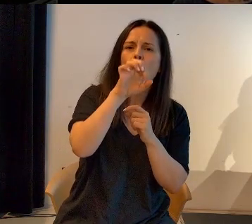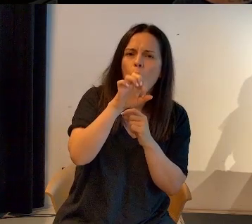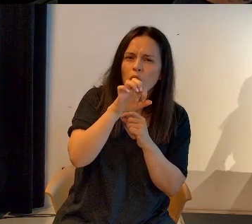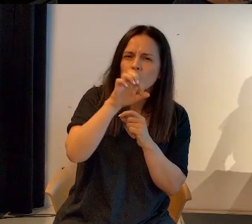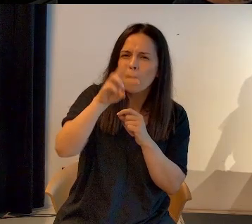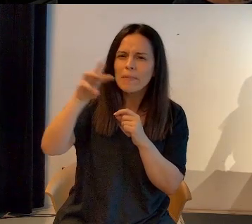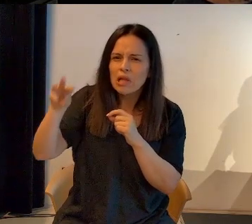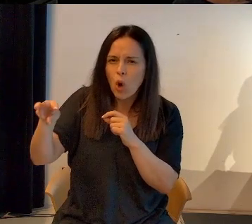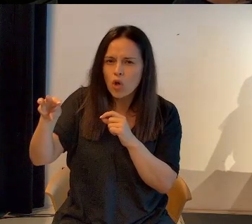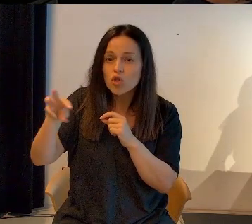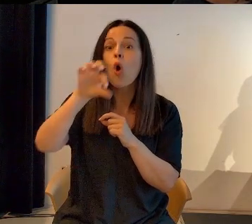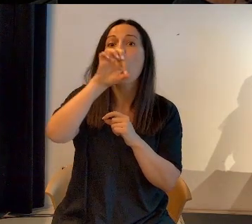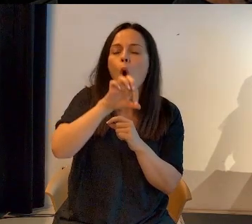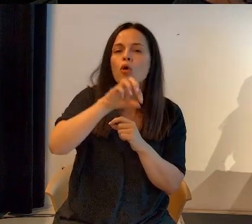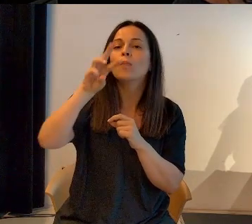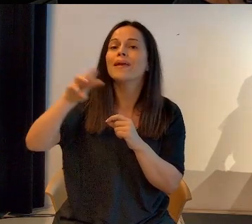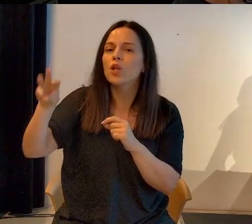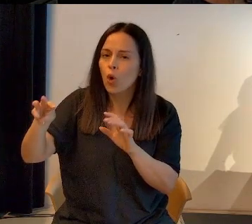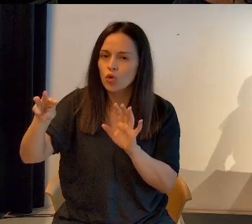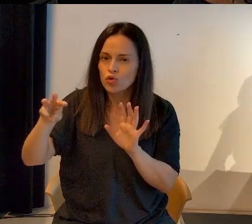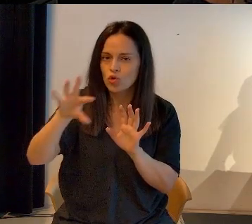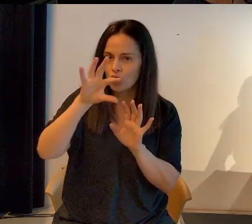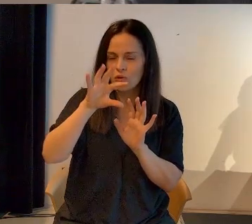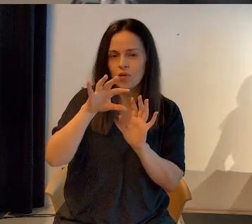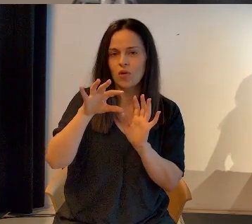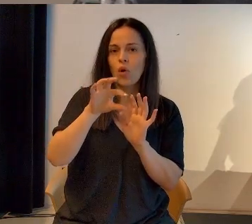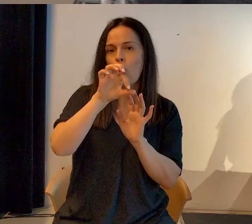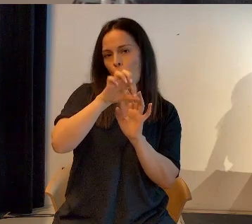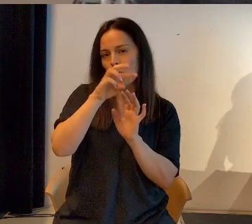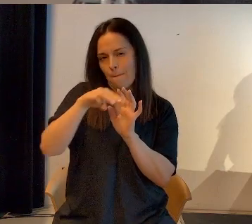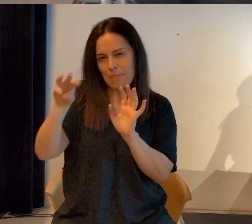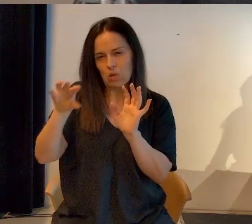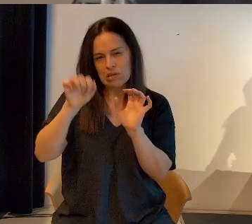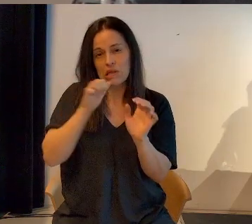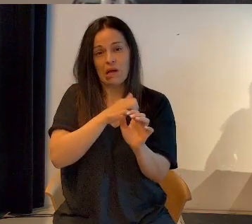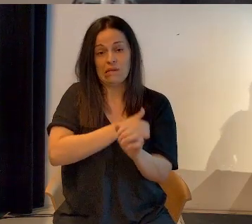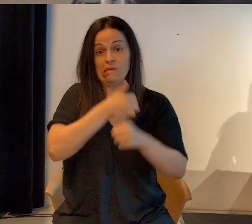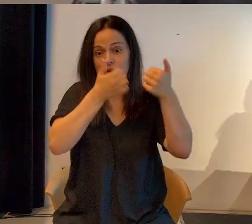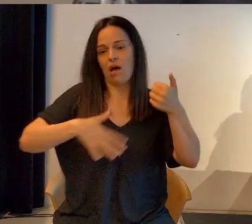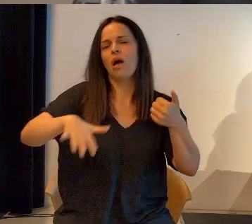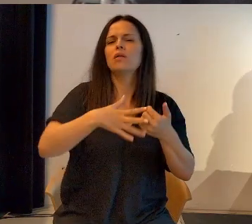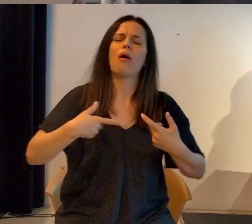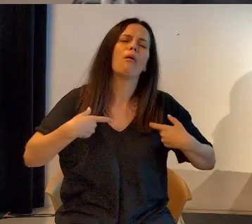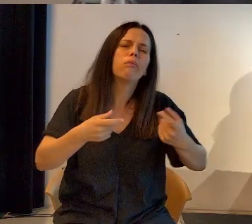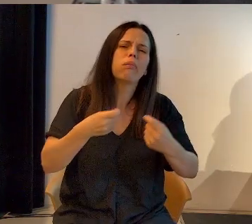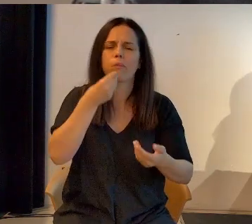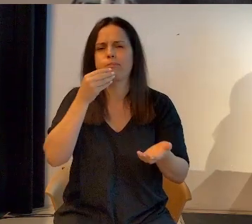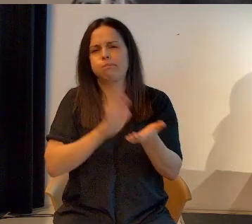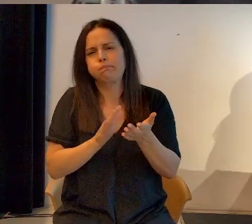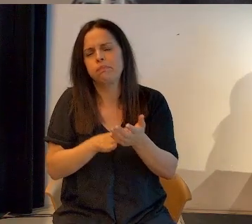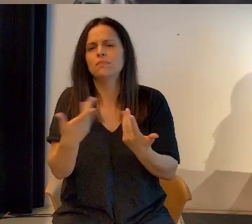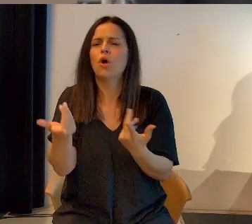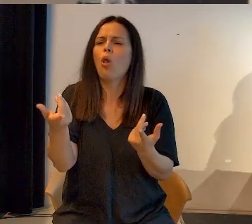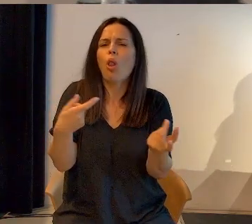Não sei se percebi bem, se foi 8 milhões ou 18 milhões que ficam na cidade. 8 milhões. 8 milhões. O último estudo reverte um pouco isso. Portanto, gastos são feitos na restauração, no comércio